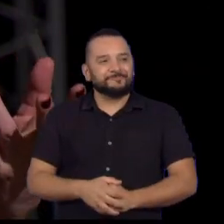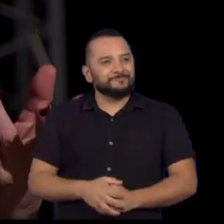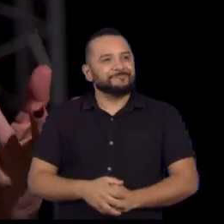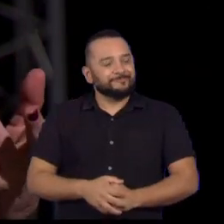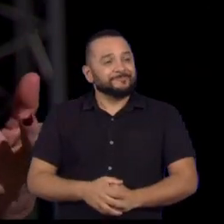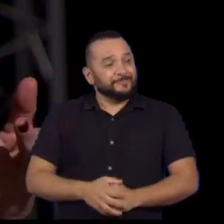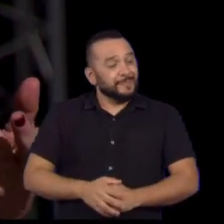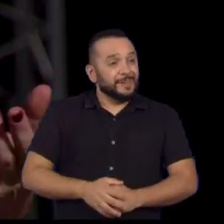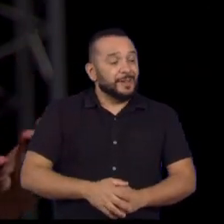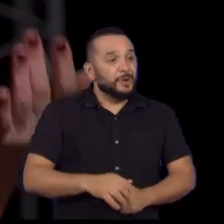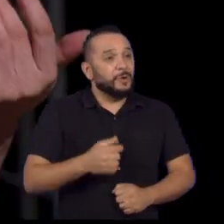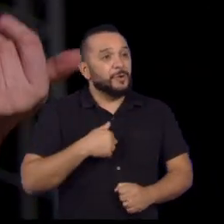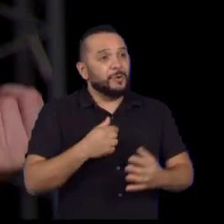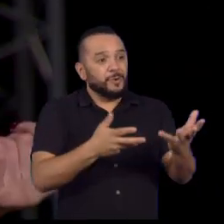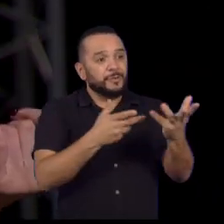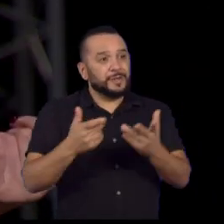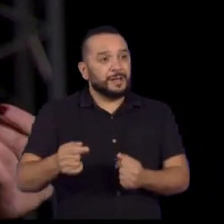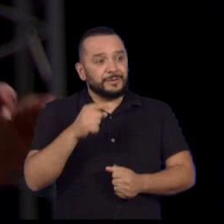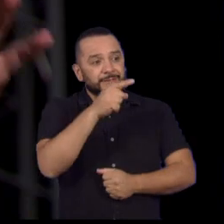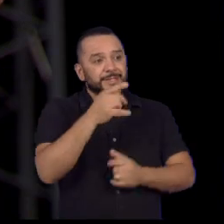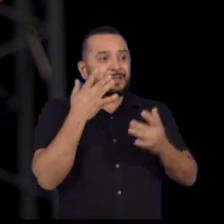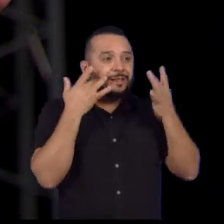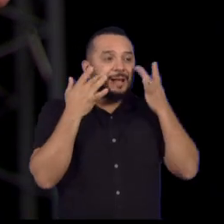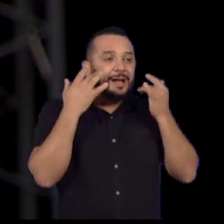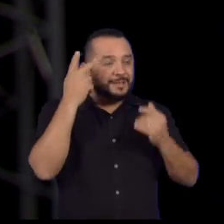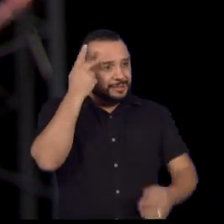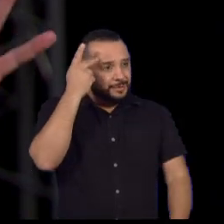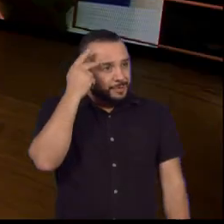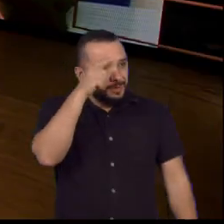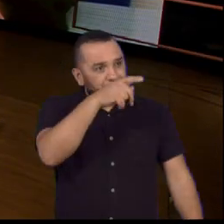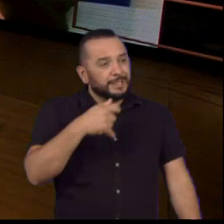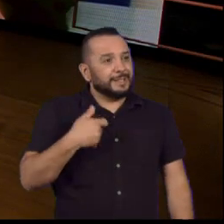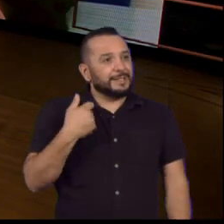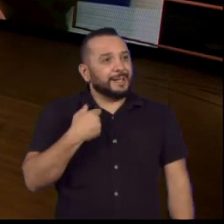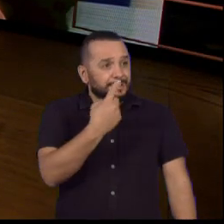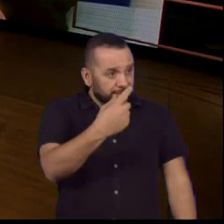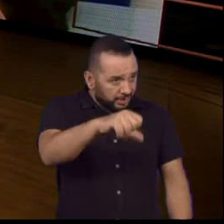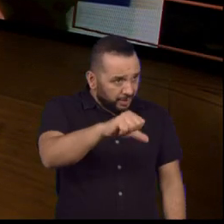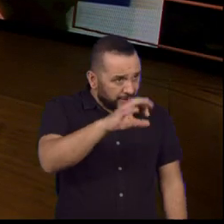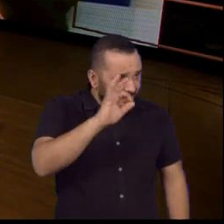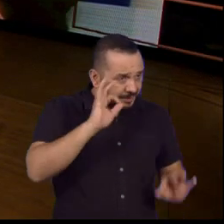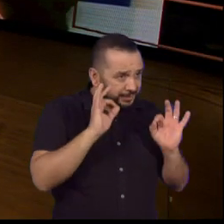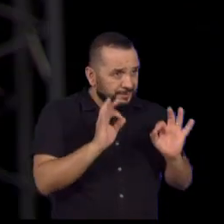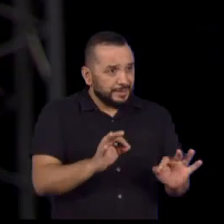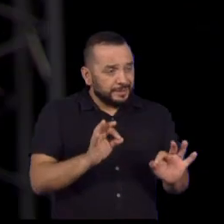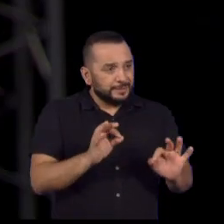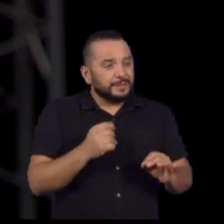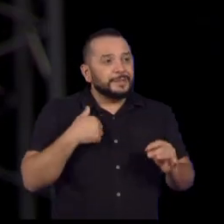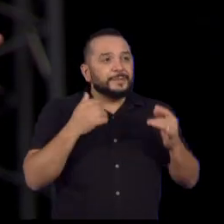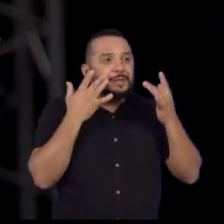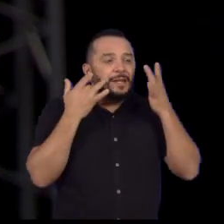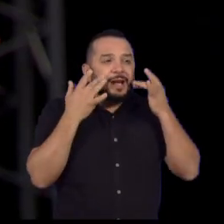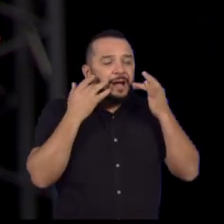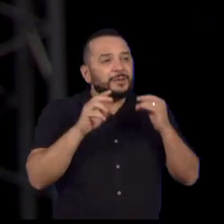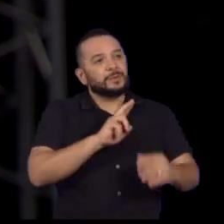recebeu um convite para fazer teatro em São Paulo. Você tinha só 19 anos. O espetáculo se chamava